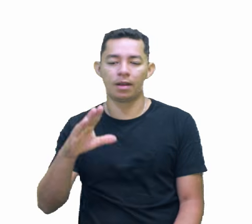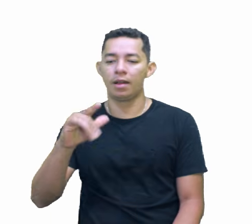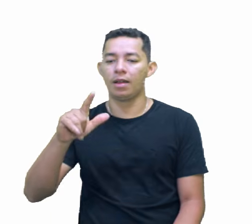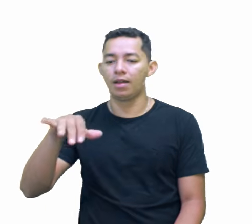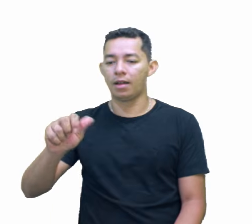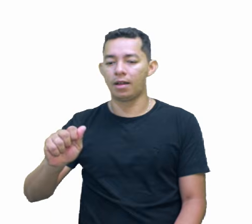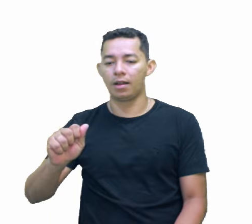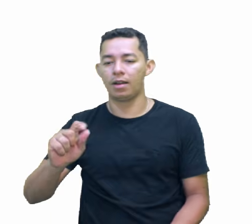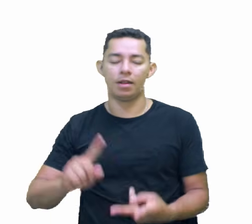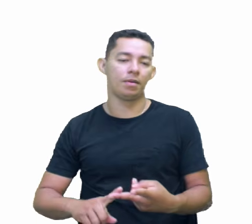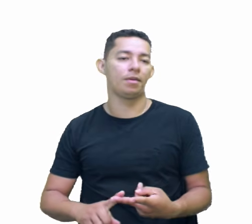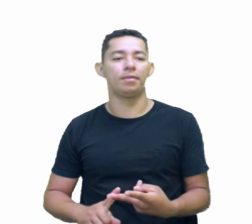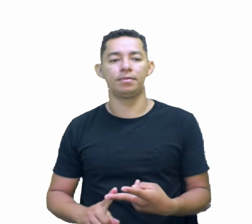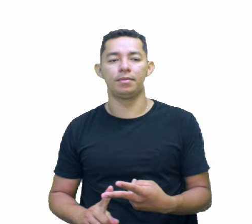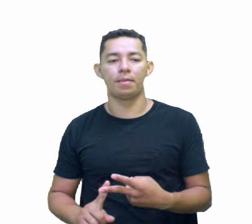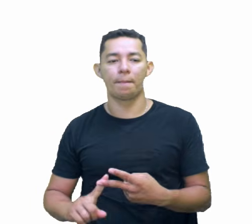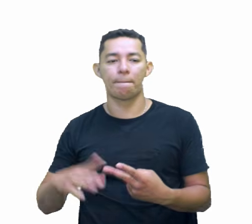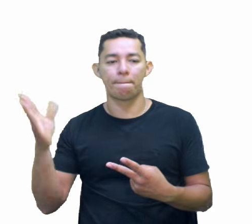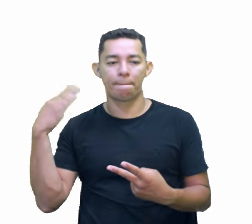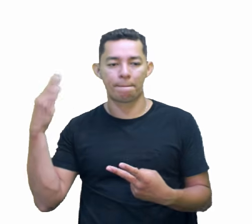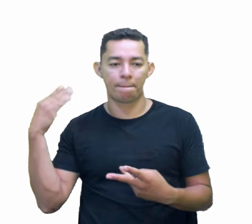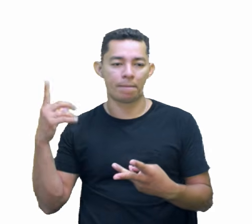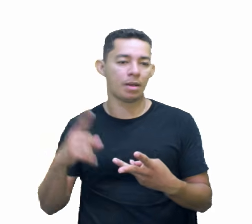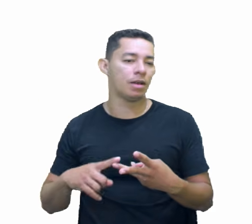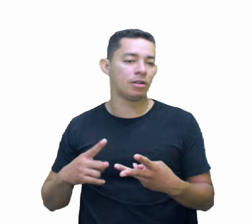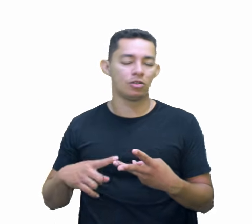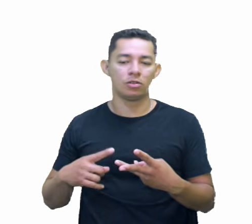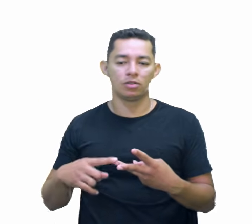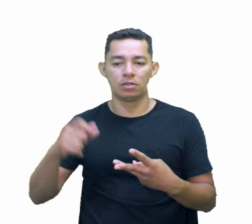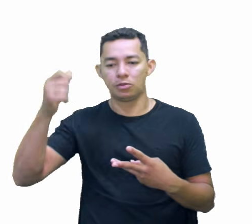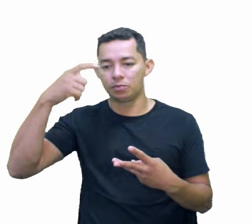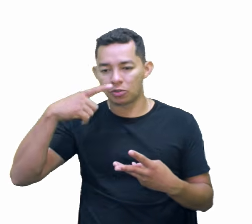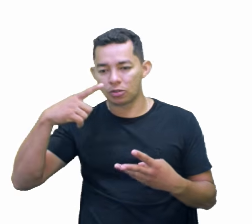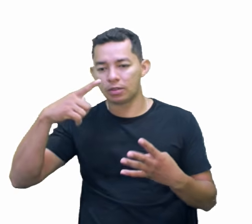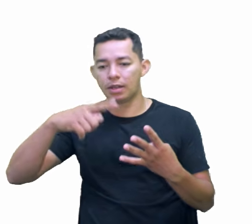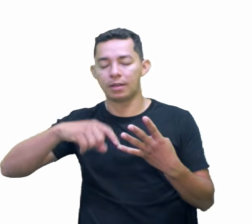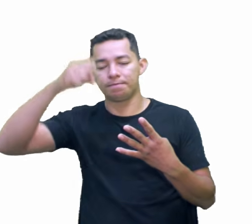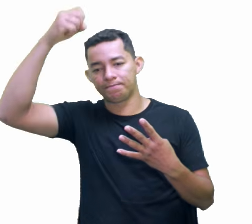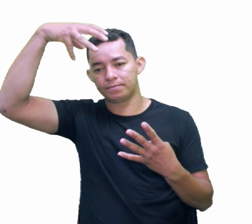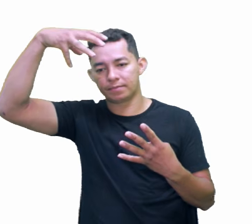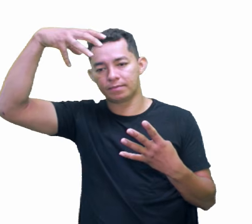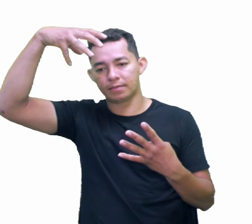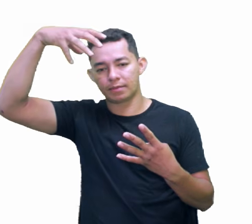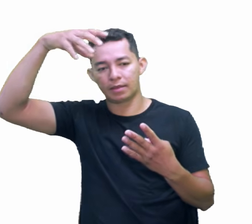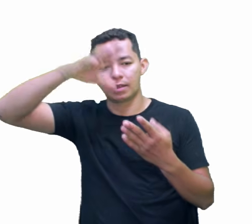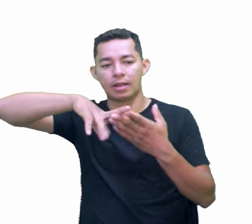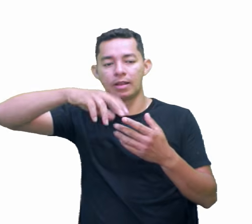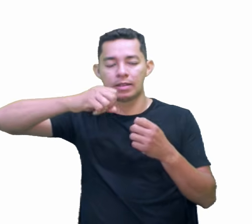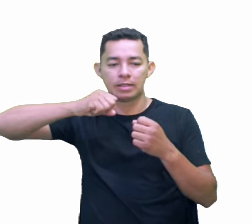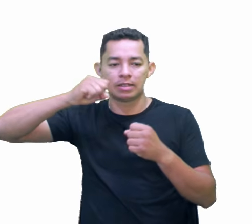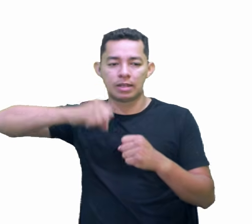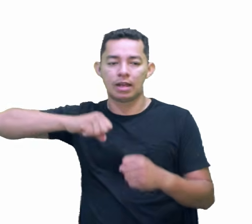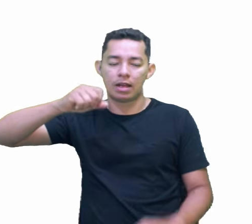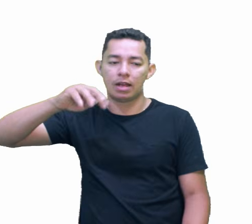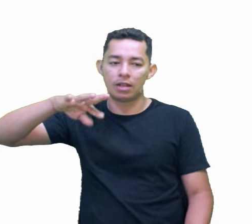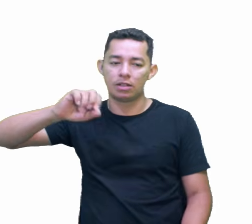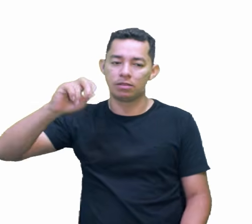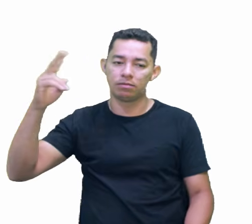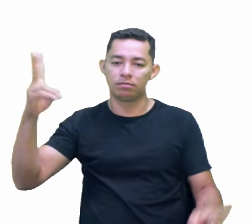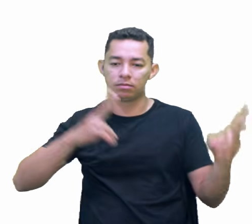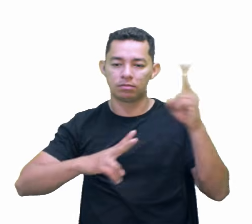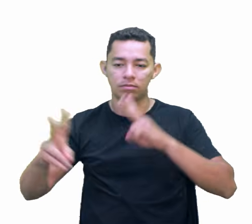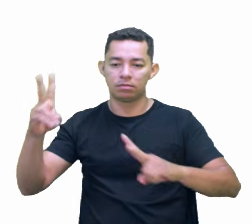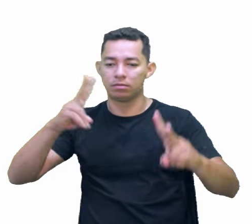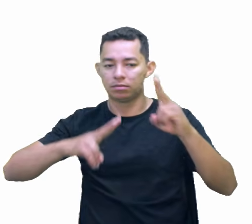né, a temperatura, luminosidade, pressão atmosférica,